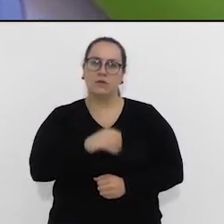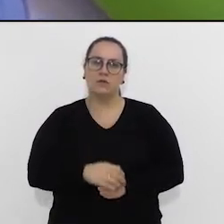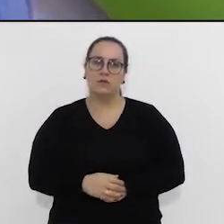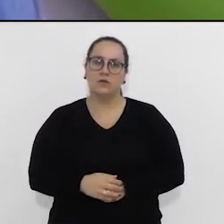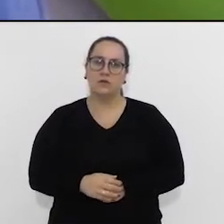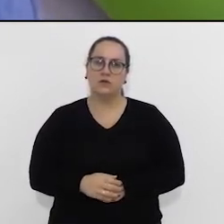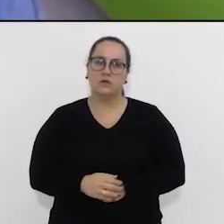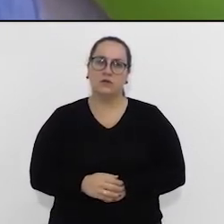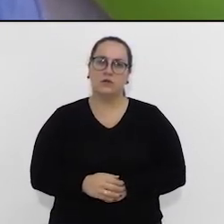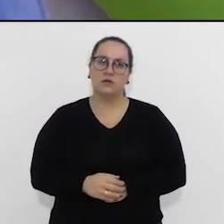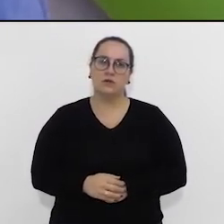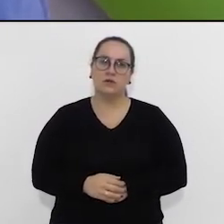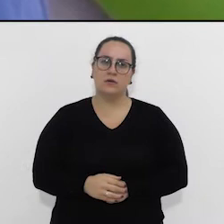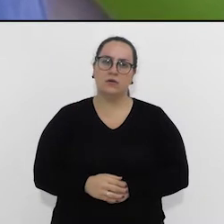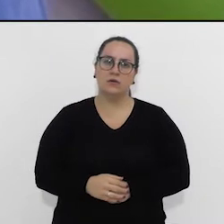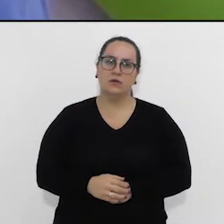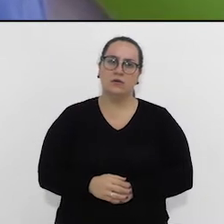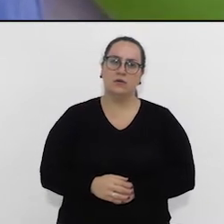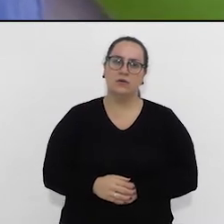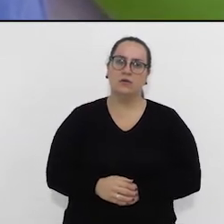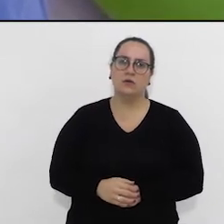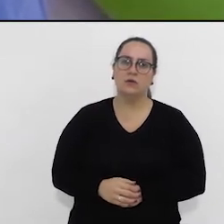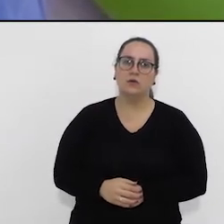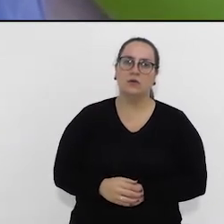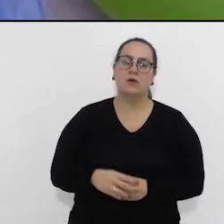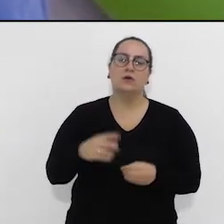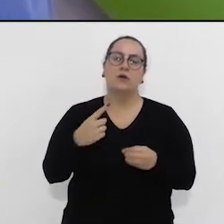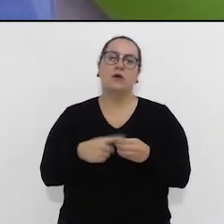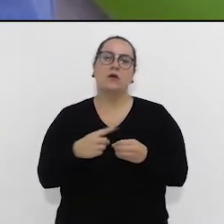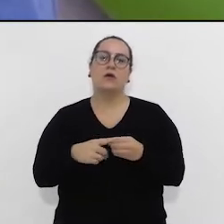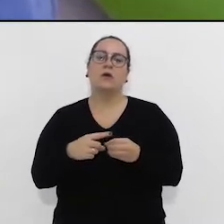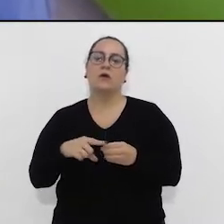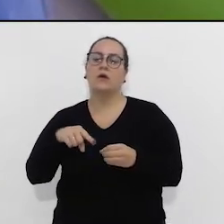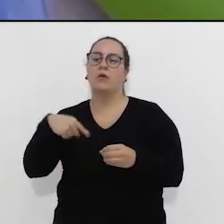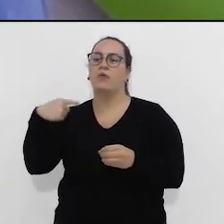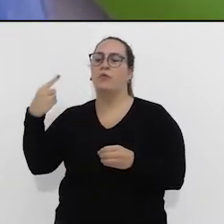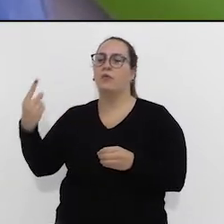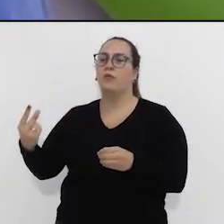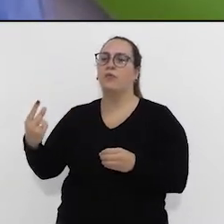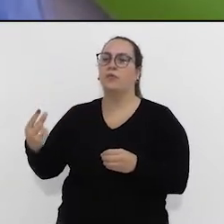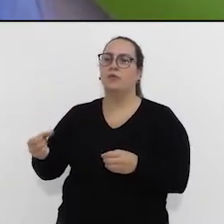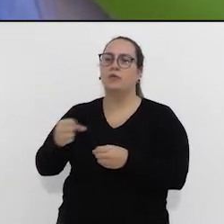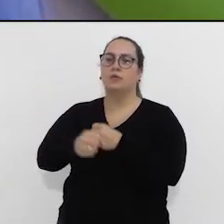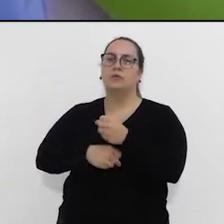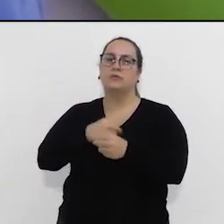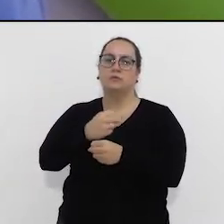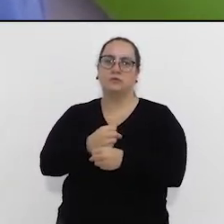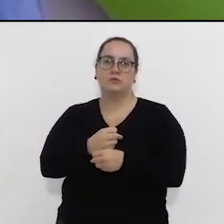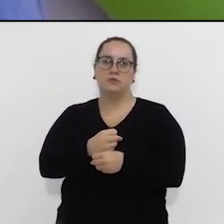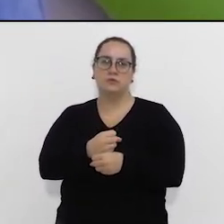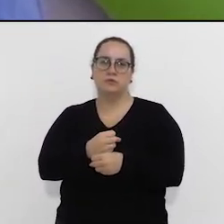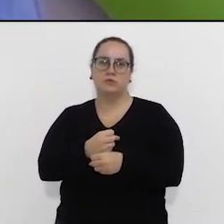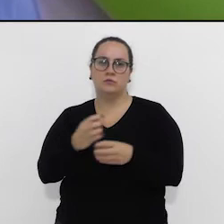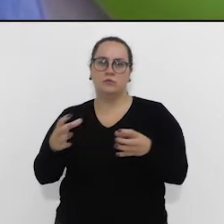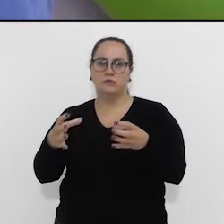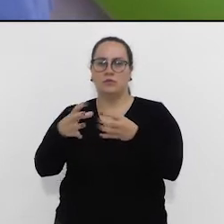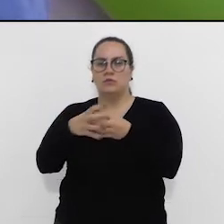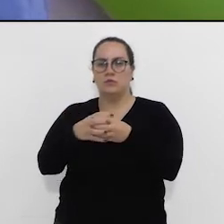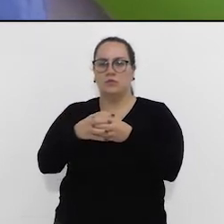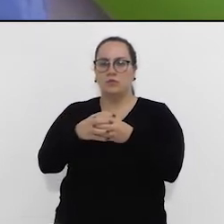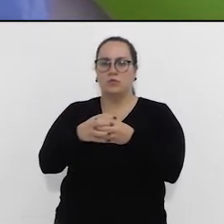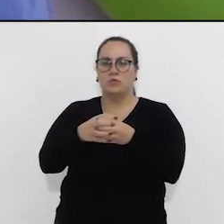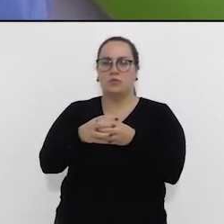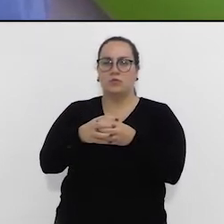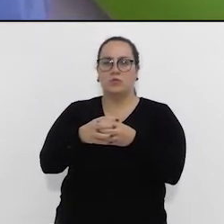expressão sempre de exemplo a cidade de Lençóis Paulista a Poucos Anos Atrás Lençóis Paulista além é uma cidade pequena